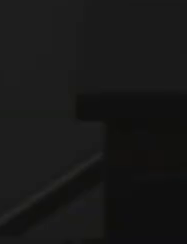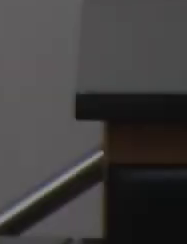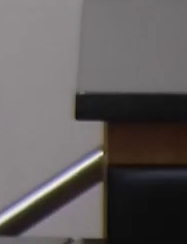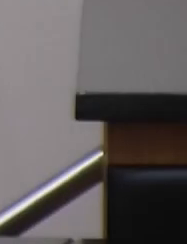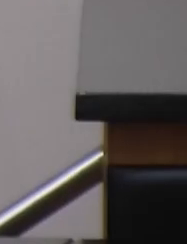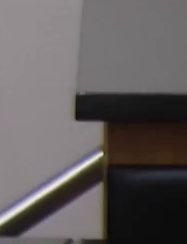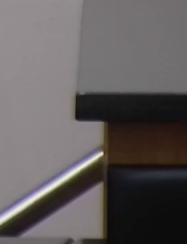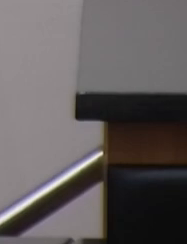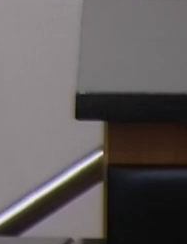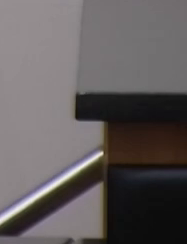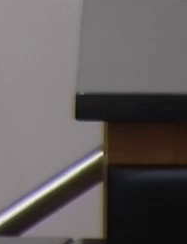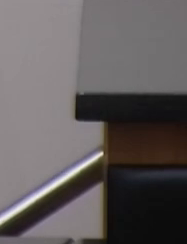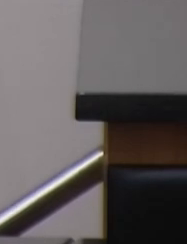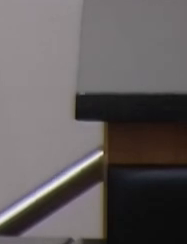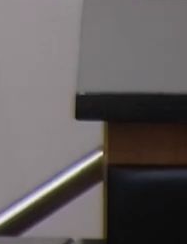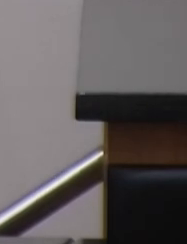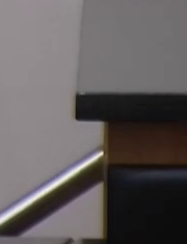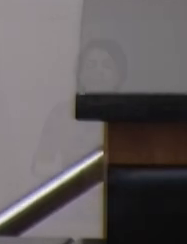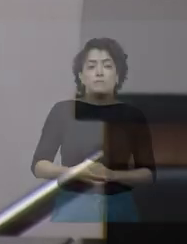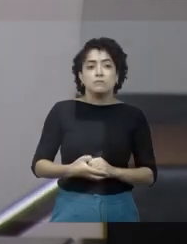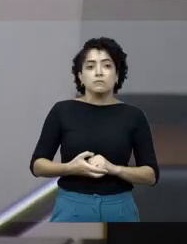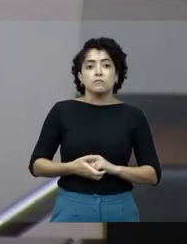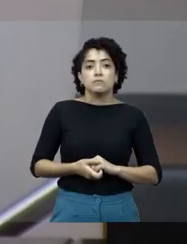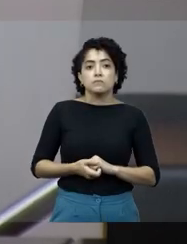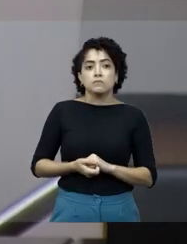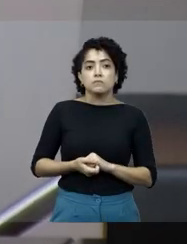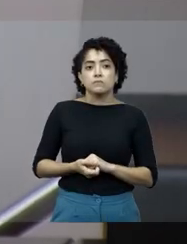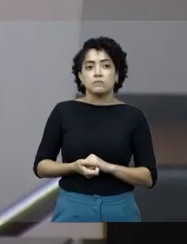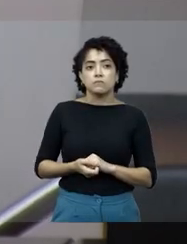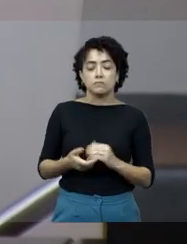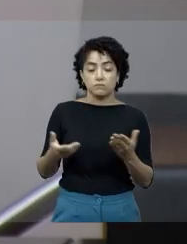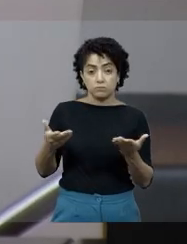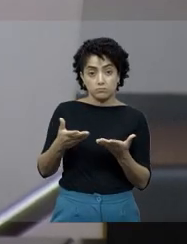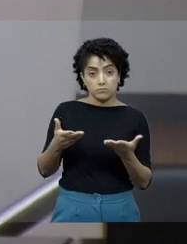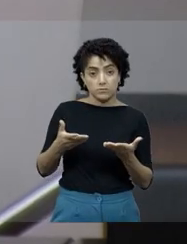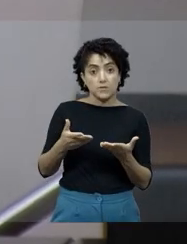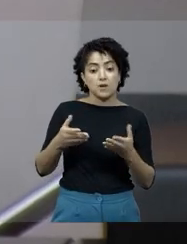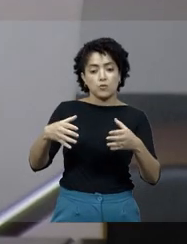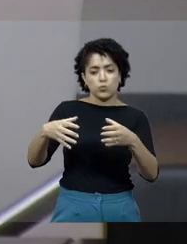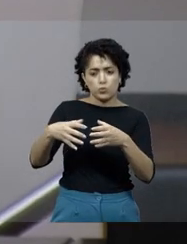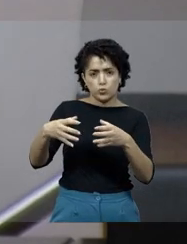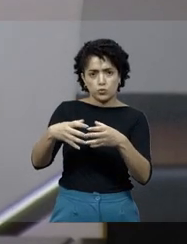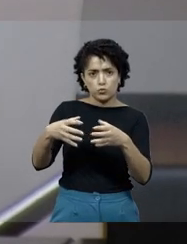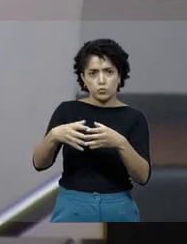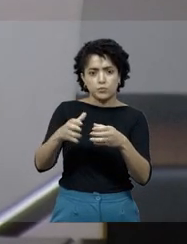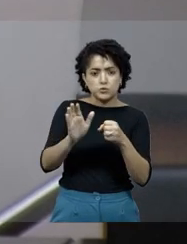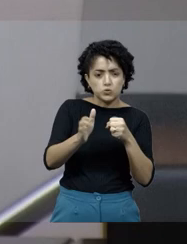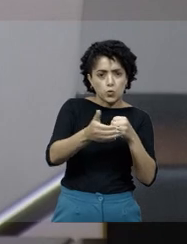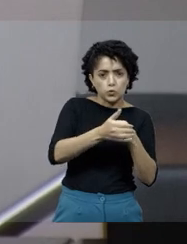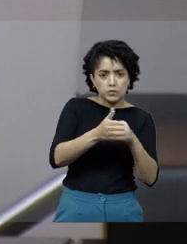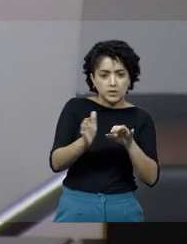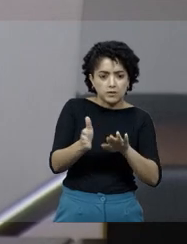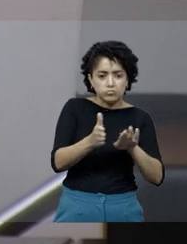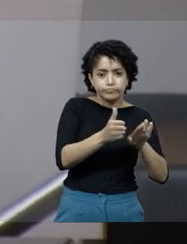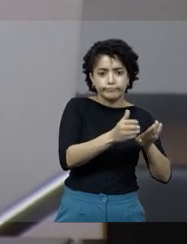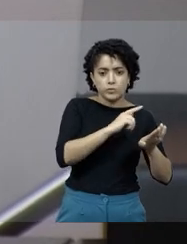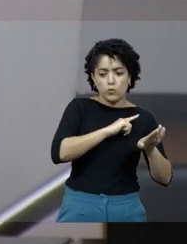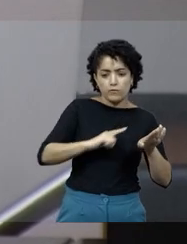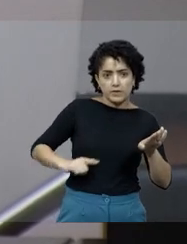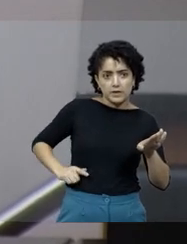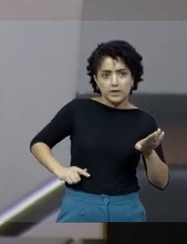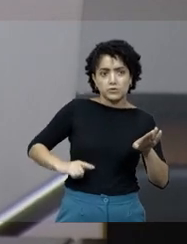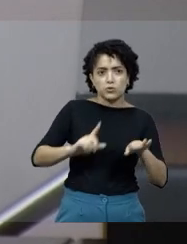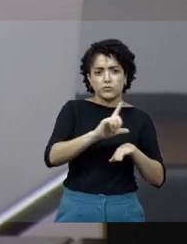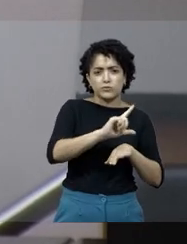Na mão do microfone, né, da coordenação política de campanha, esconderam o governador num canto, levaram embora, um